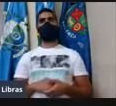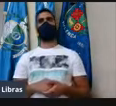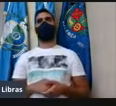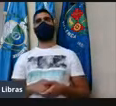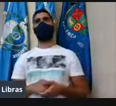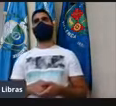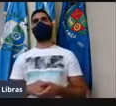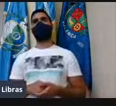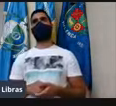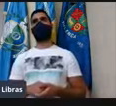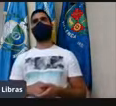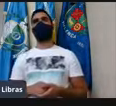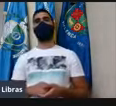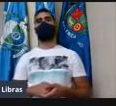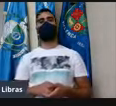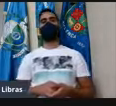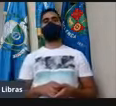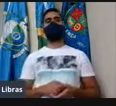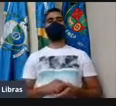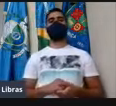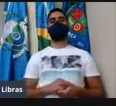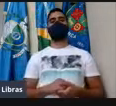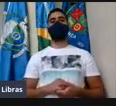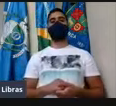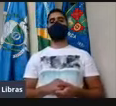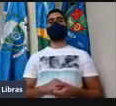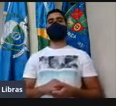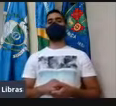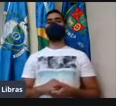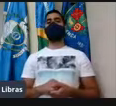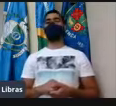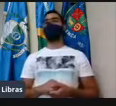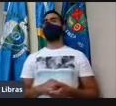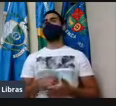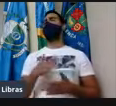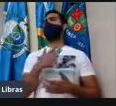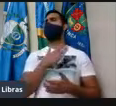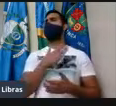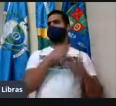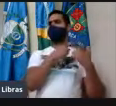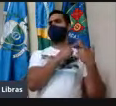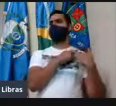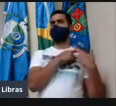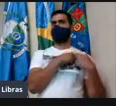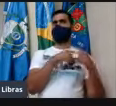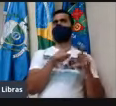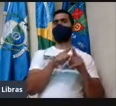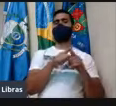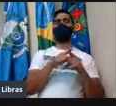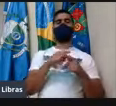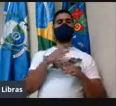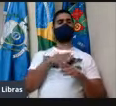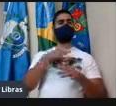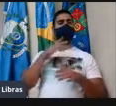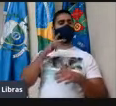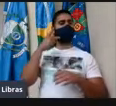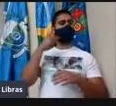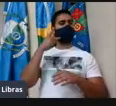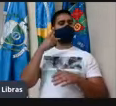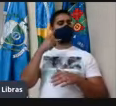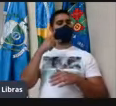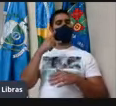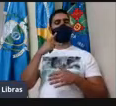E não vou deixar de furtar da minha responsabilidade também de vereadora, claro que não. E de ter que